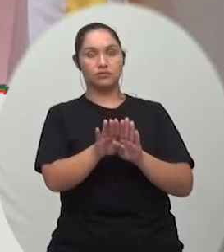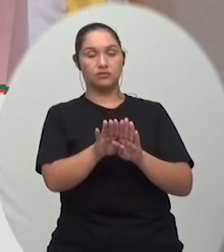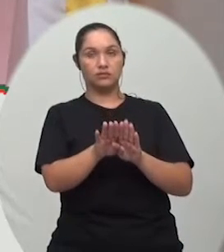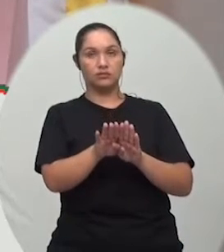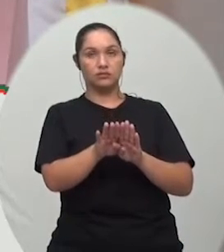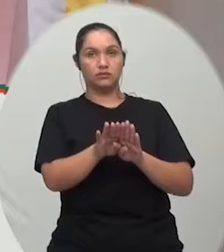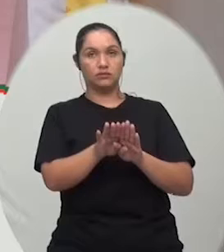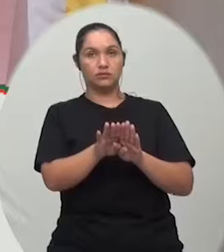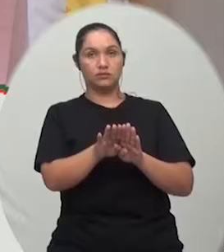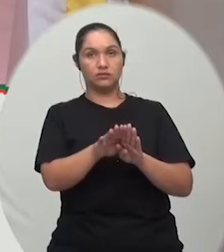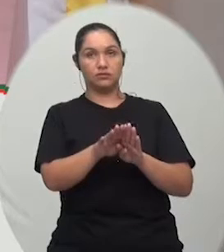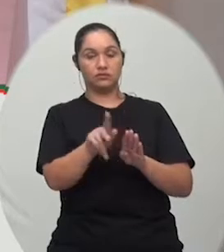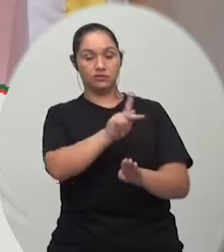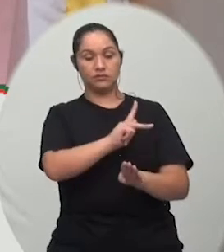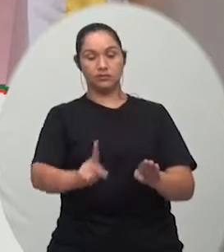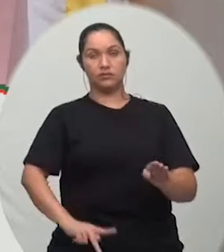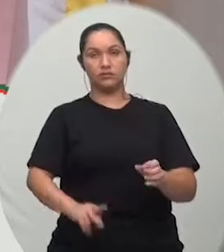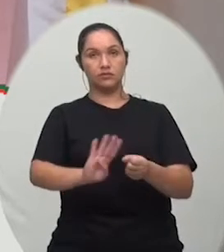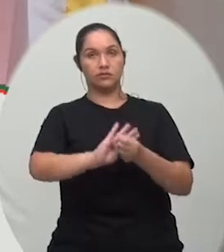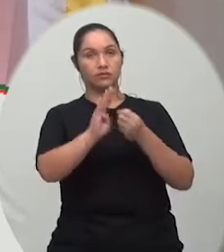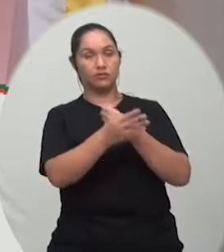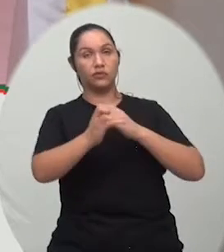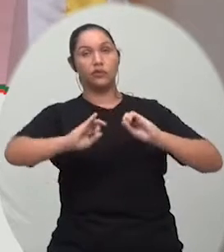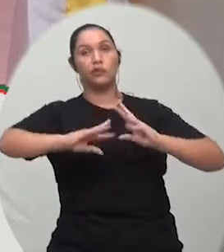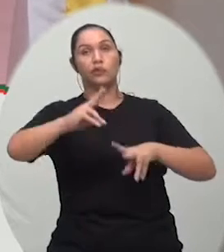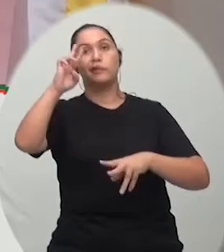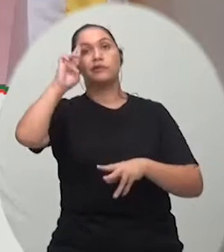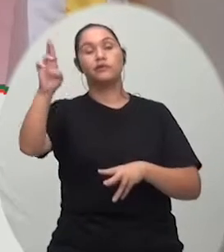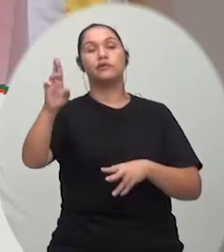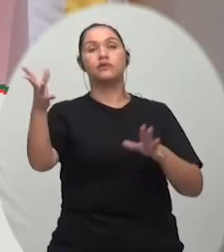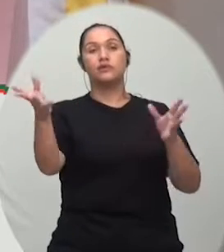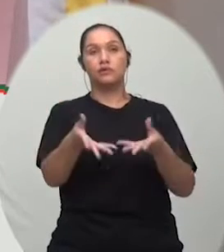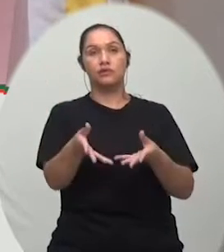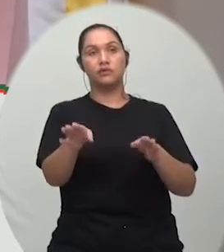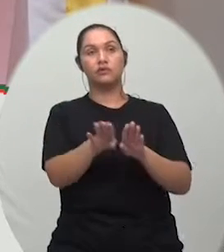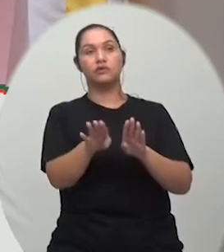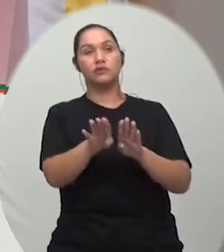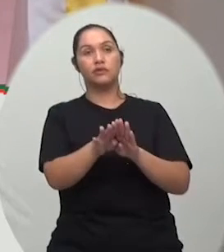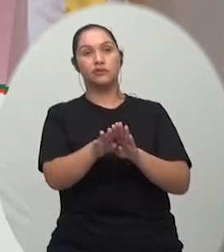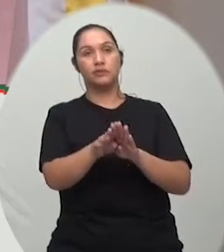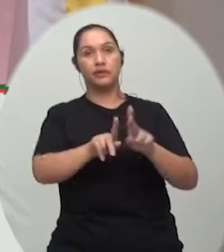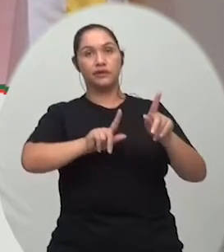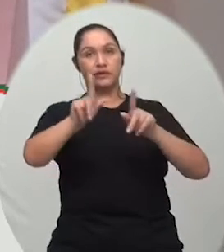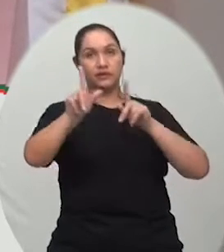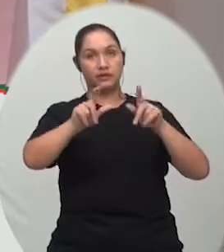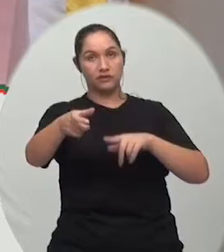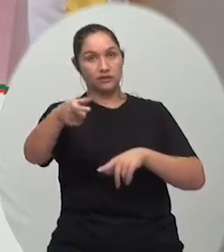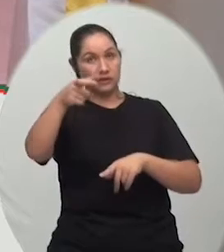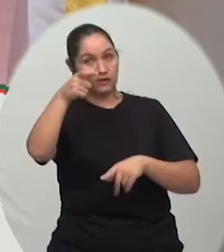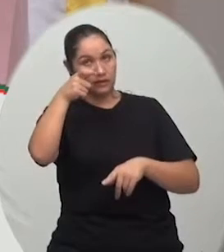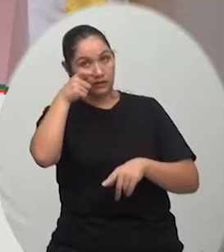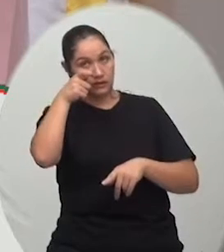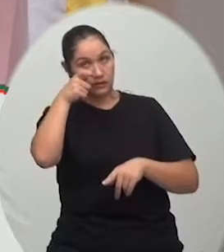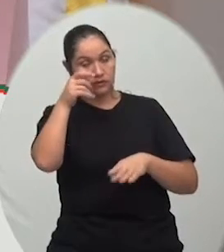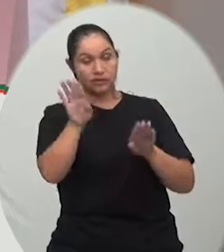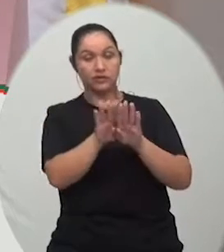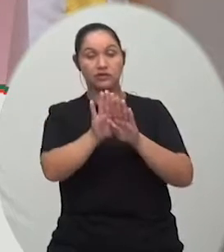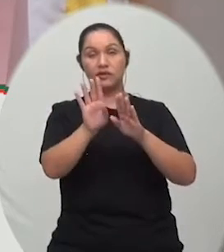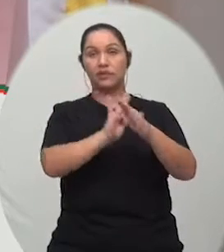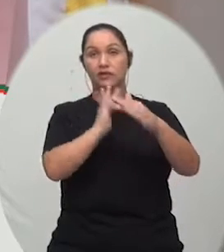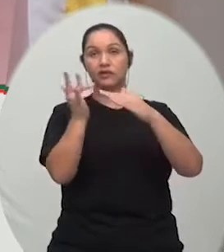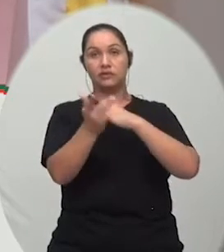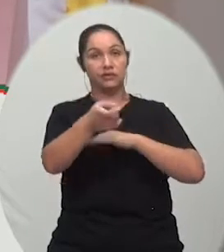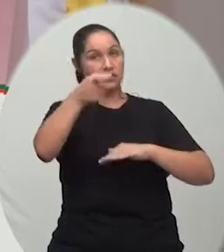aos presidentes de bairros, todos os lideranças que nos assistem hoje aqui na TV Cidadã e também pelas redes